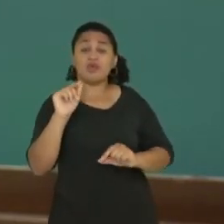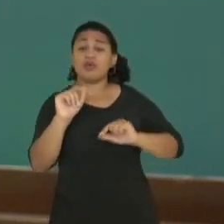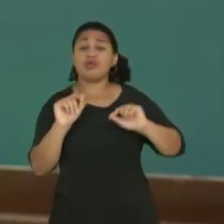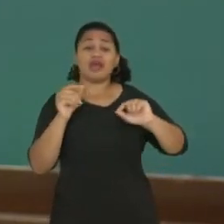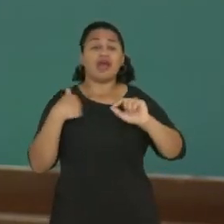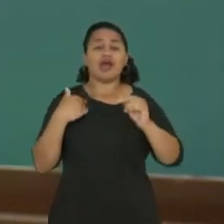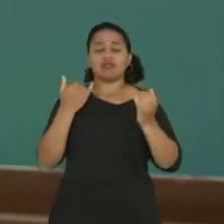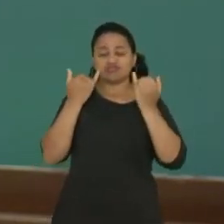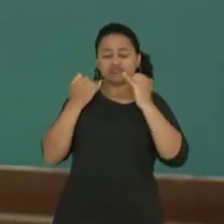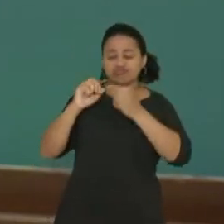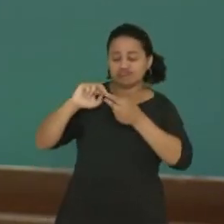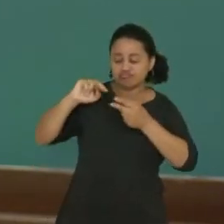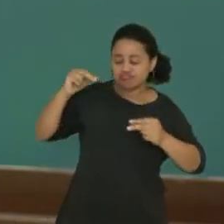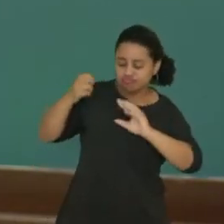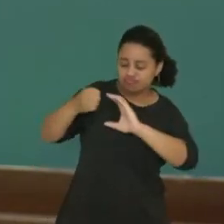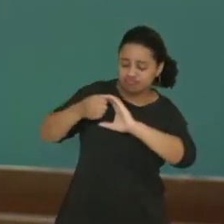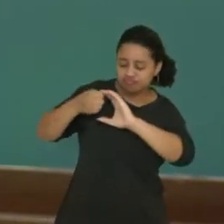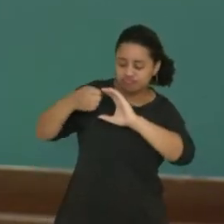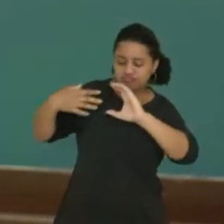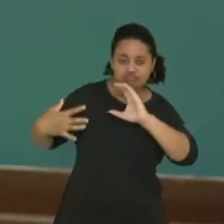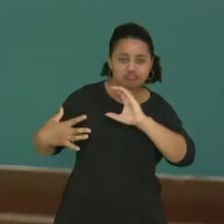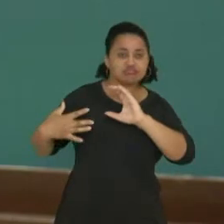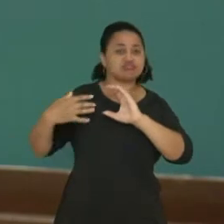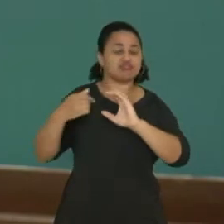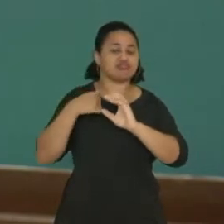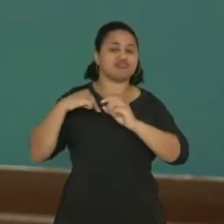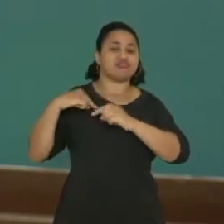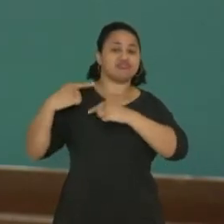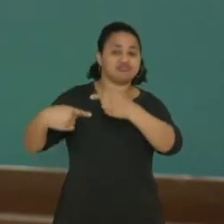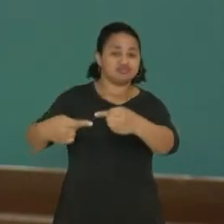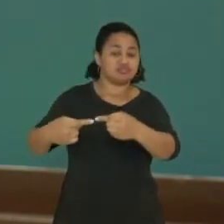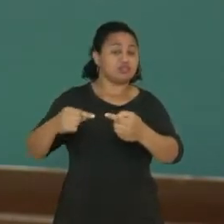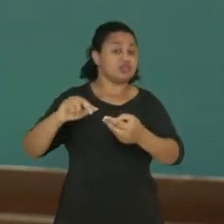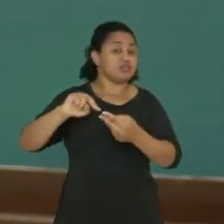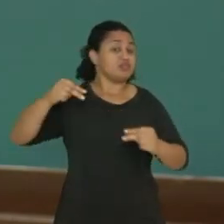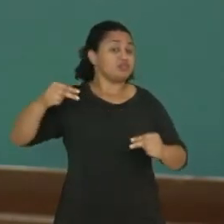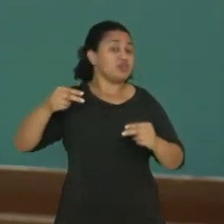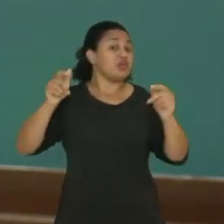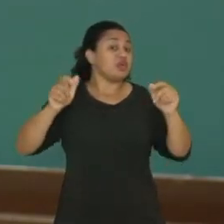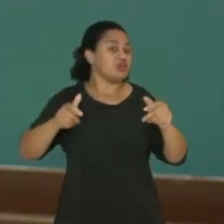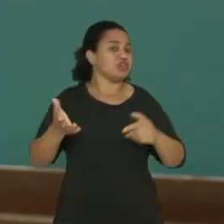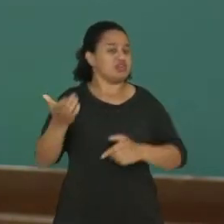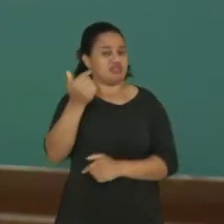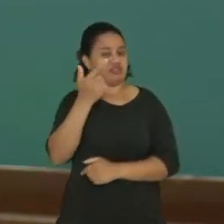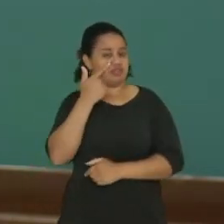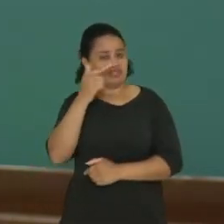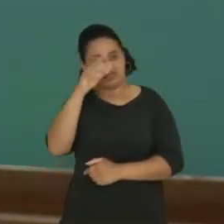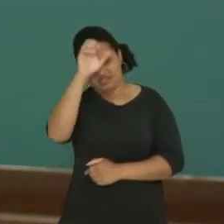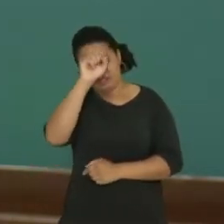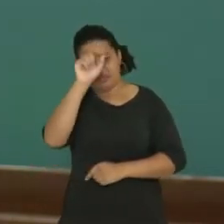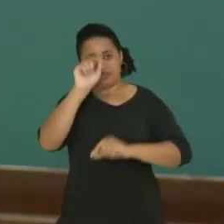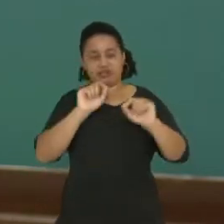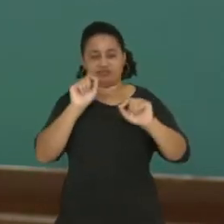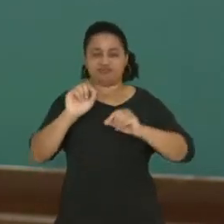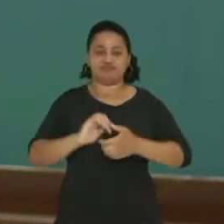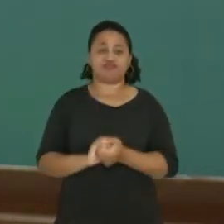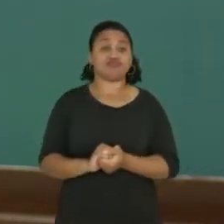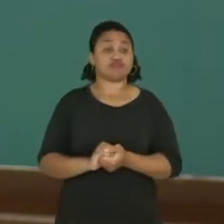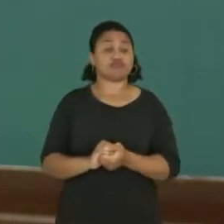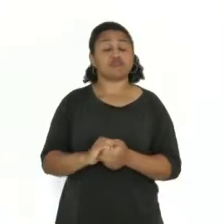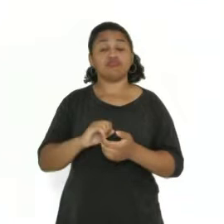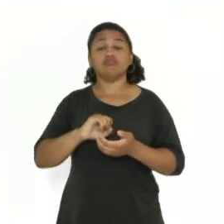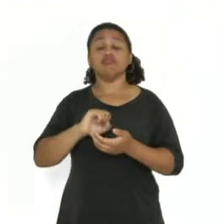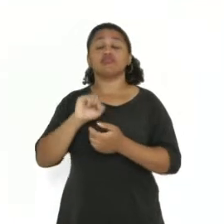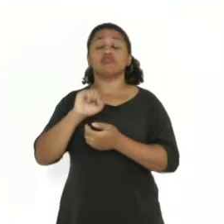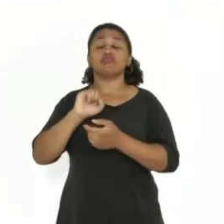essas informações hereditárias, essas informações genéticas? Vamos lá? Vamos aprender. Então, nessa imagem nós temos o